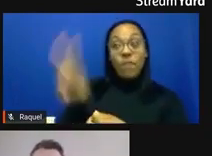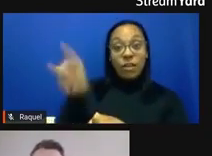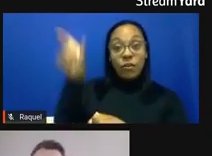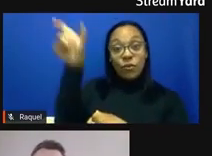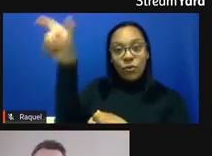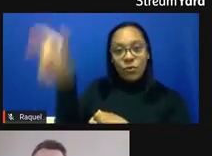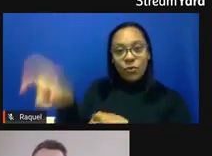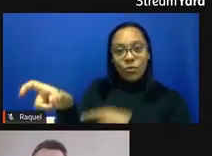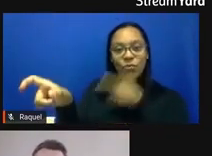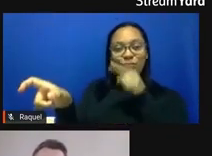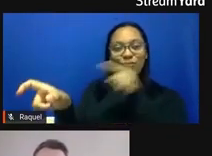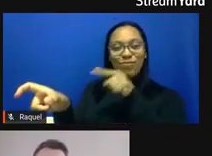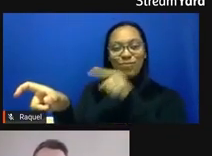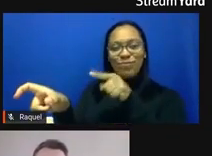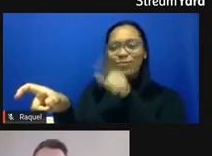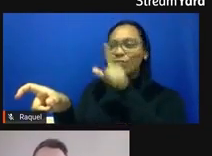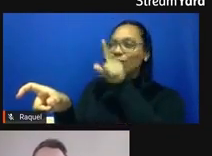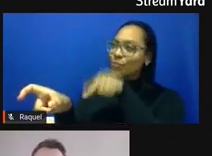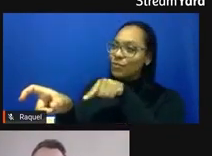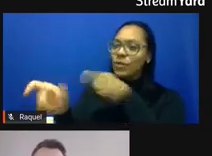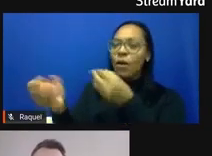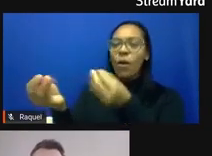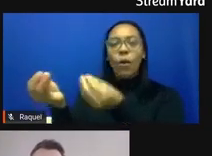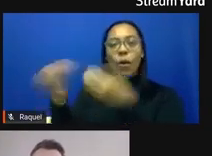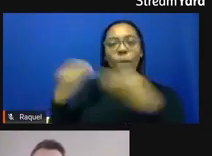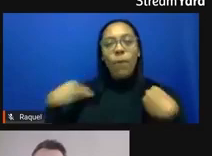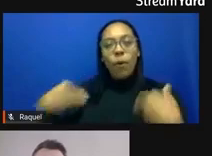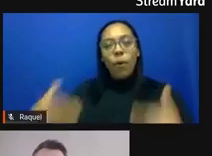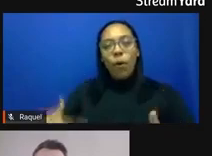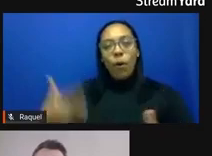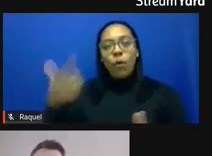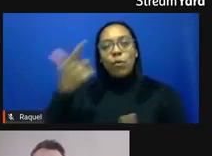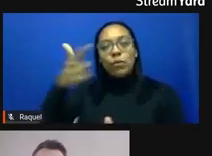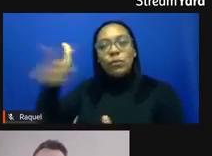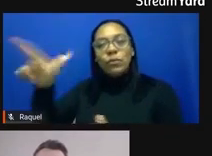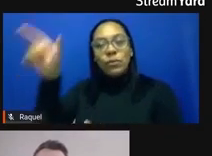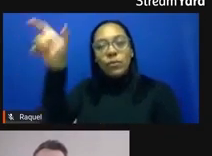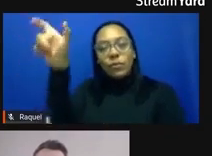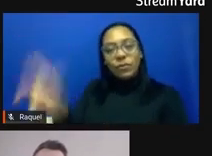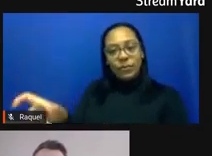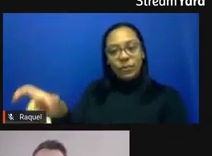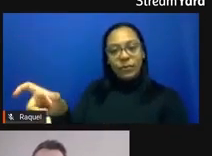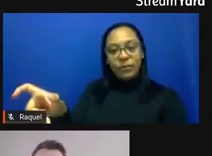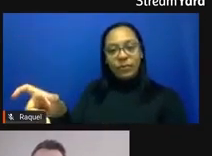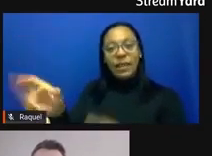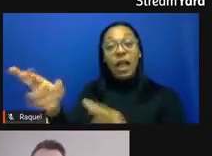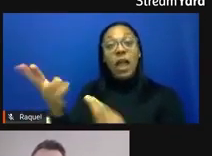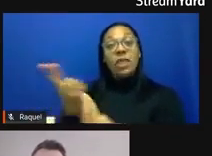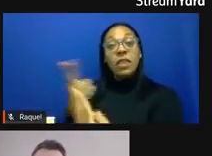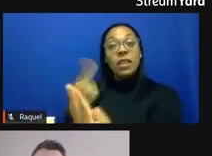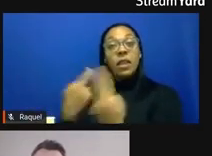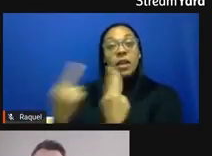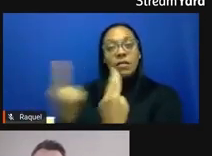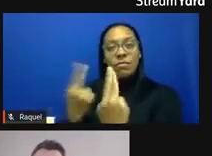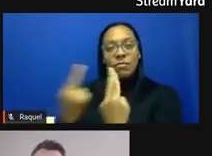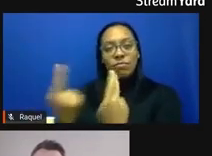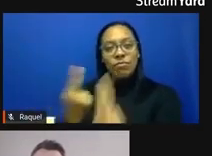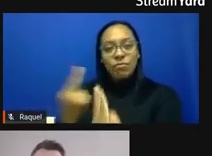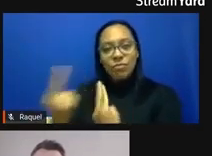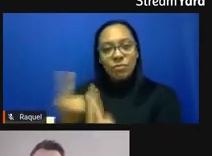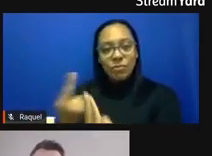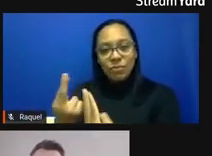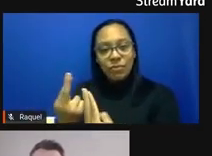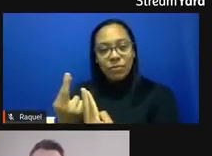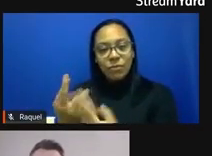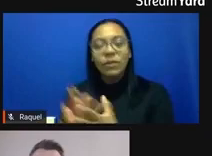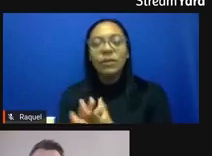né? Muda a forma como a gente olha para as relações, inclusive para as relações afetivas que a gente tem. A